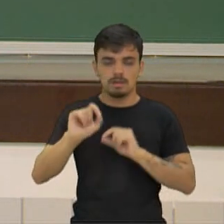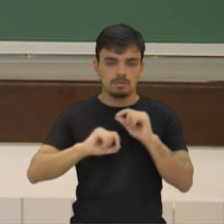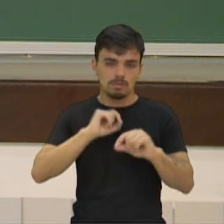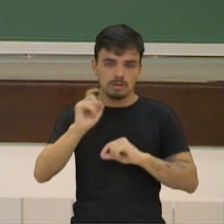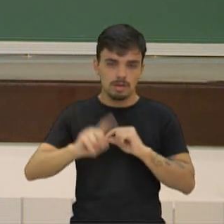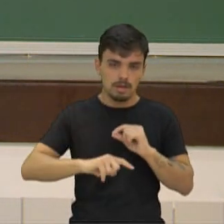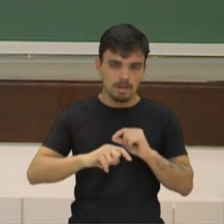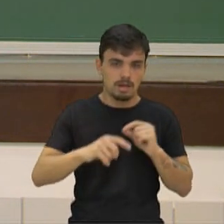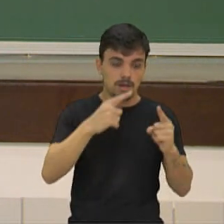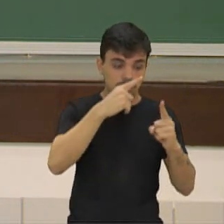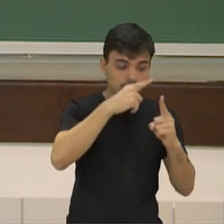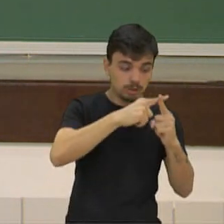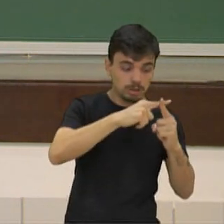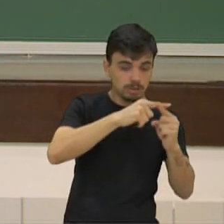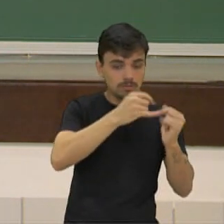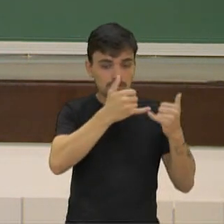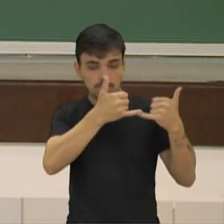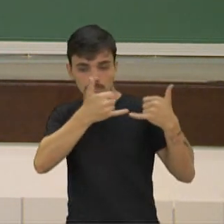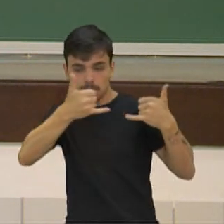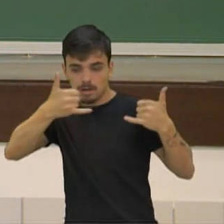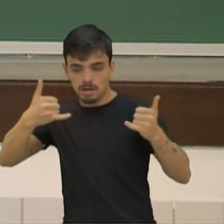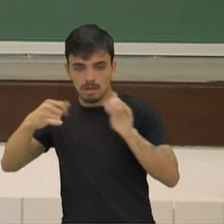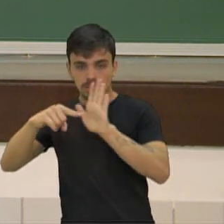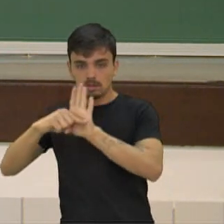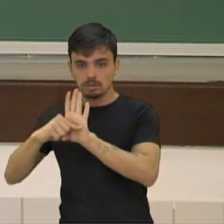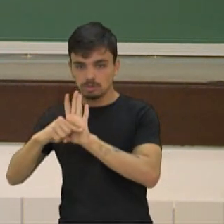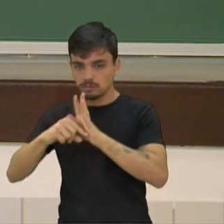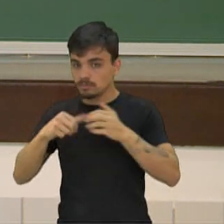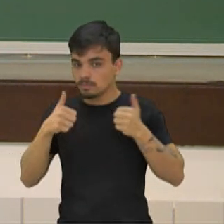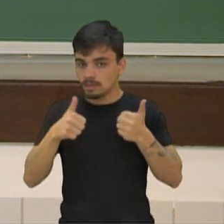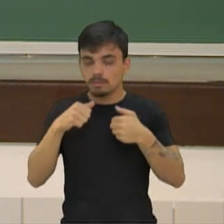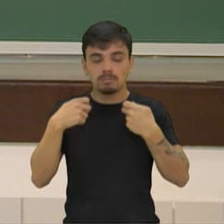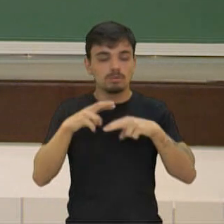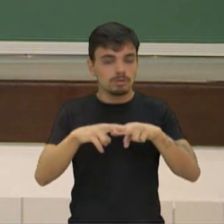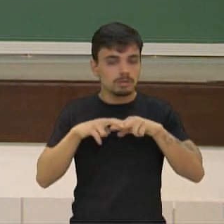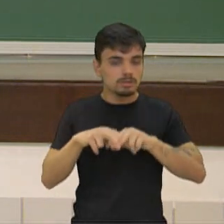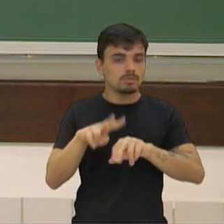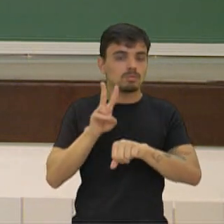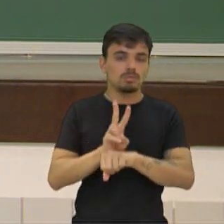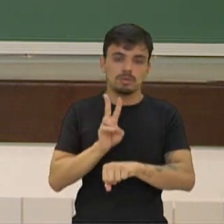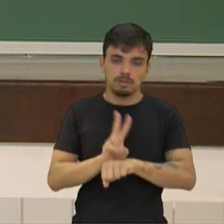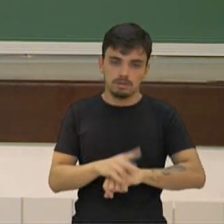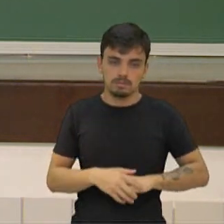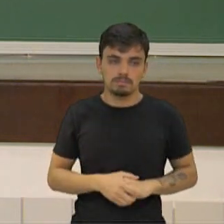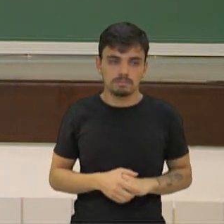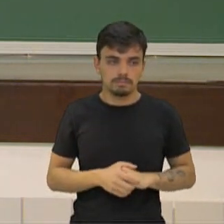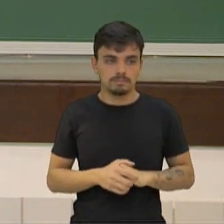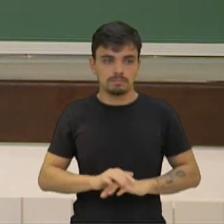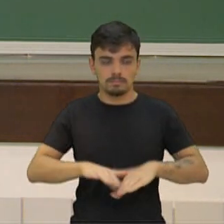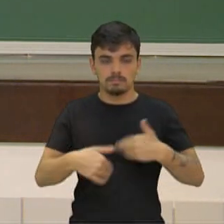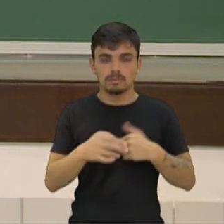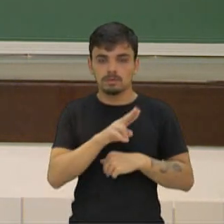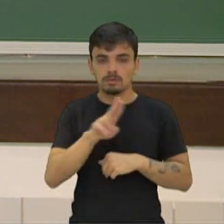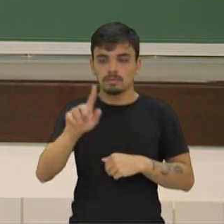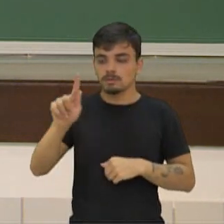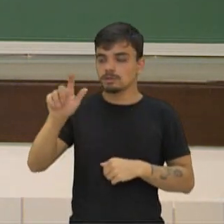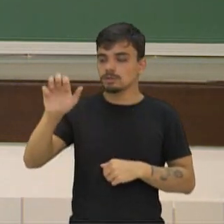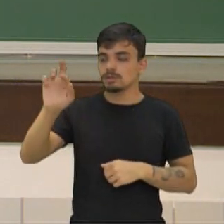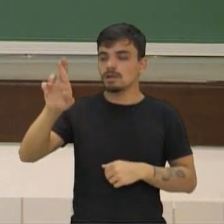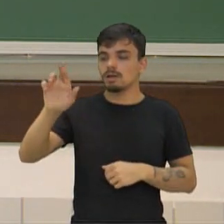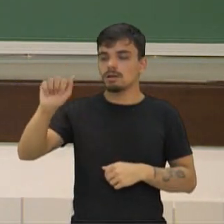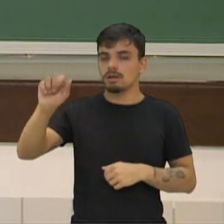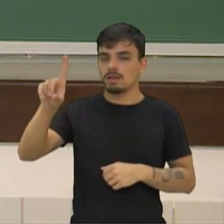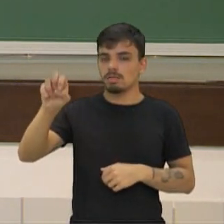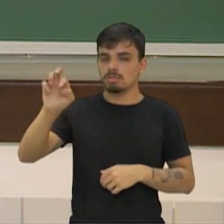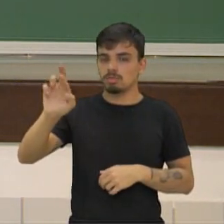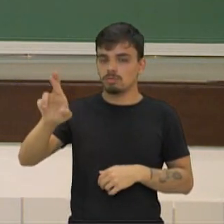polaridade dos outros elementos. Ok? Tome cuidado. Então, a bateria é chamada gerador. E a